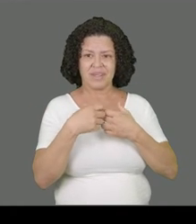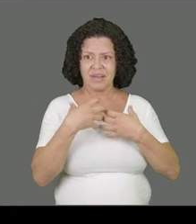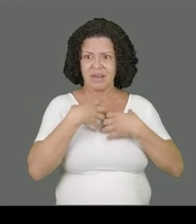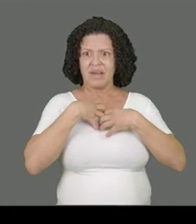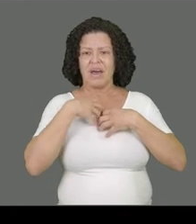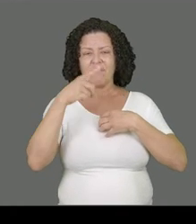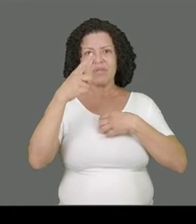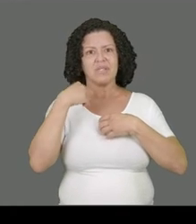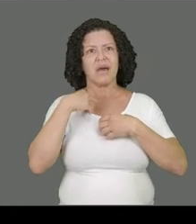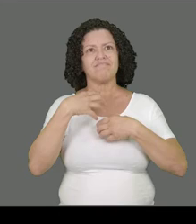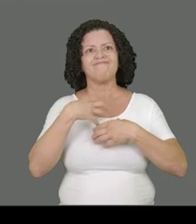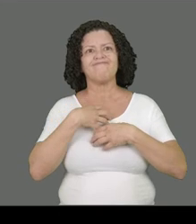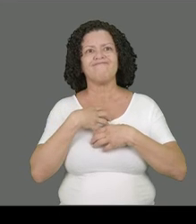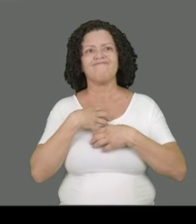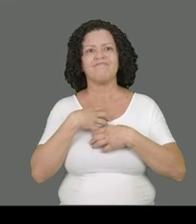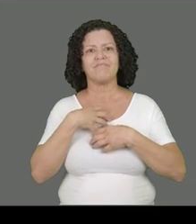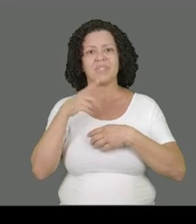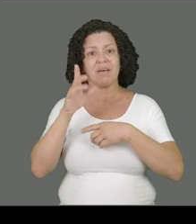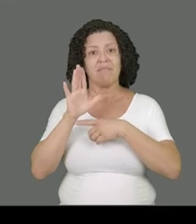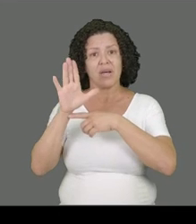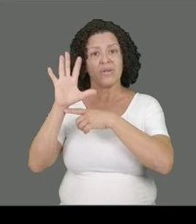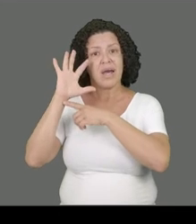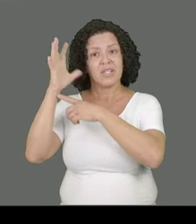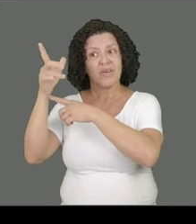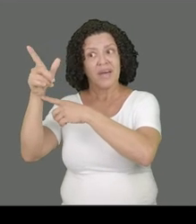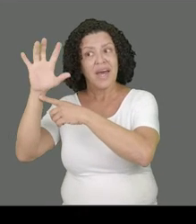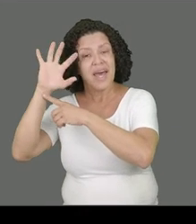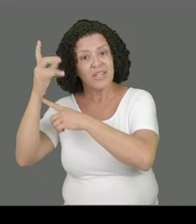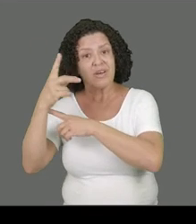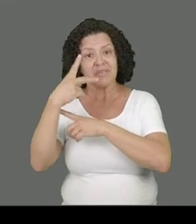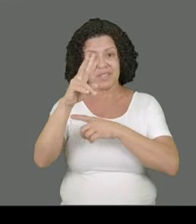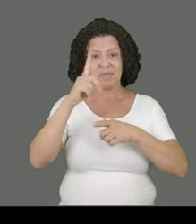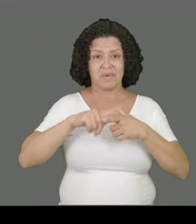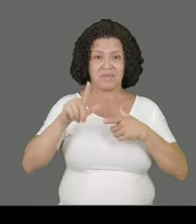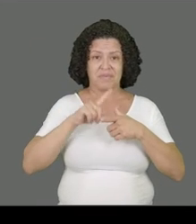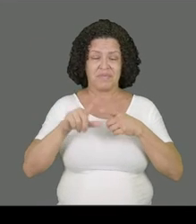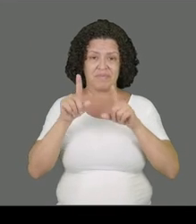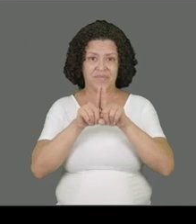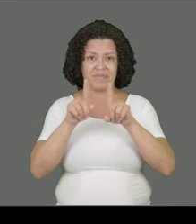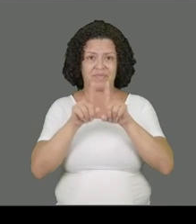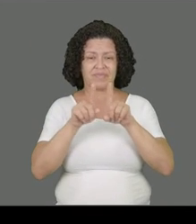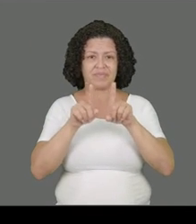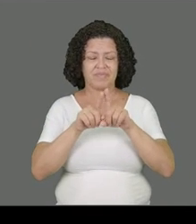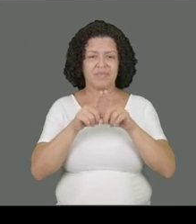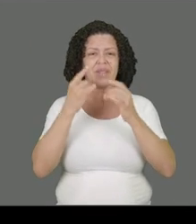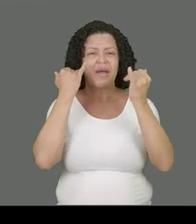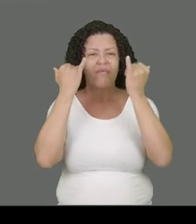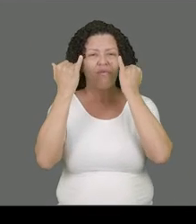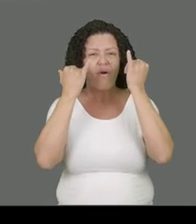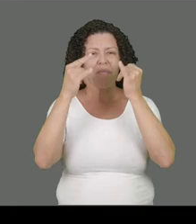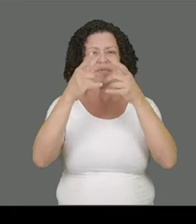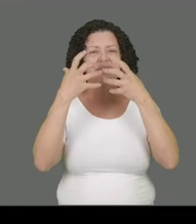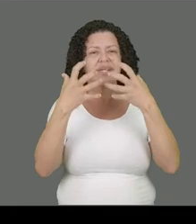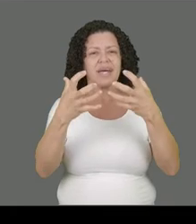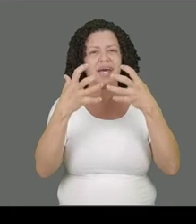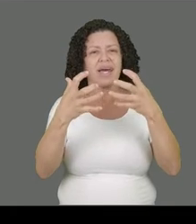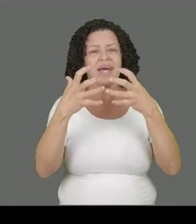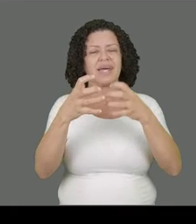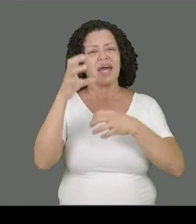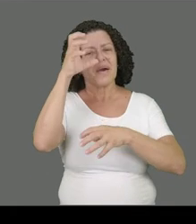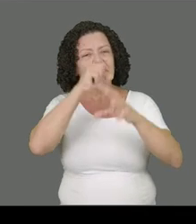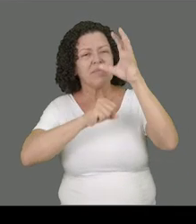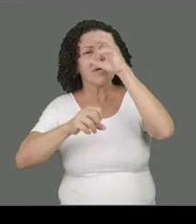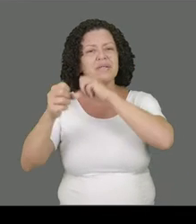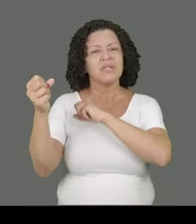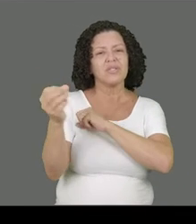uma situação inusitada que vai nos ajudar a resolver aquele problema que a gente estava querendo resolver. É uma informação que a